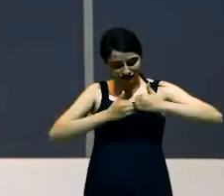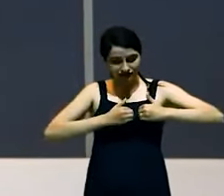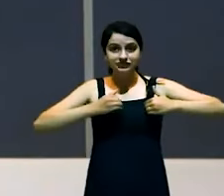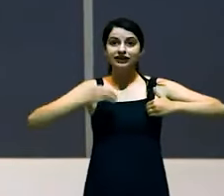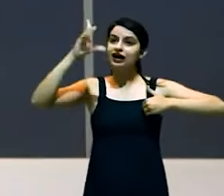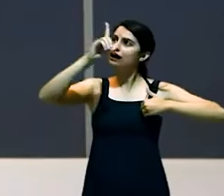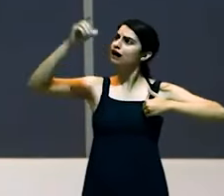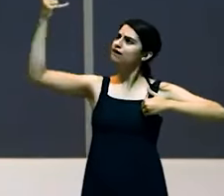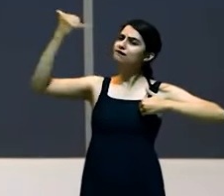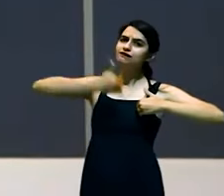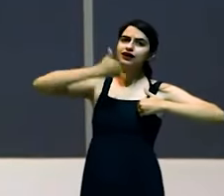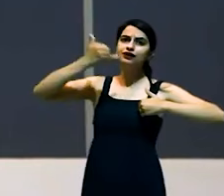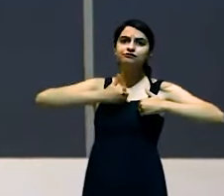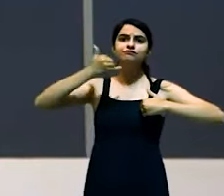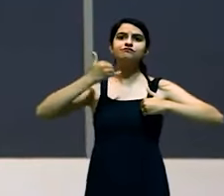contigo.